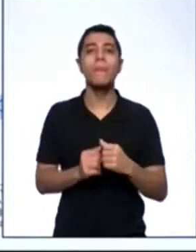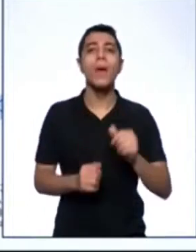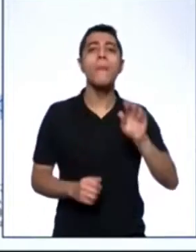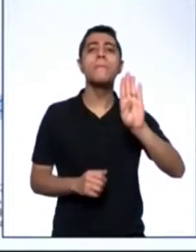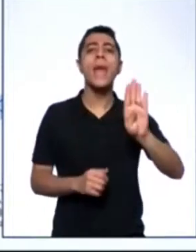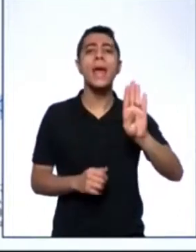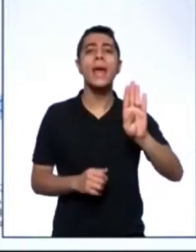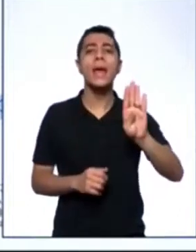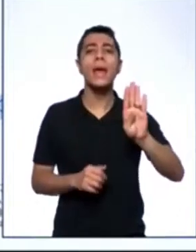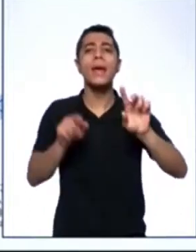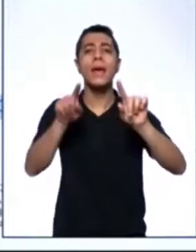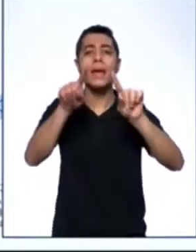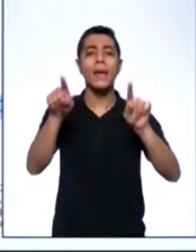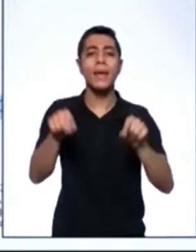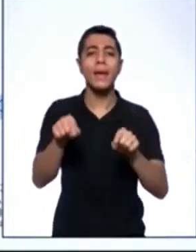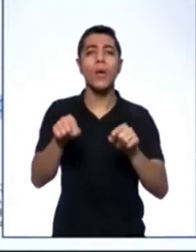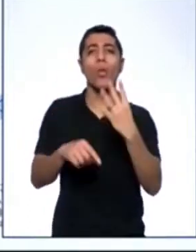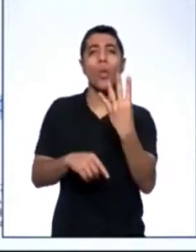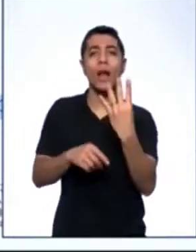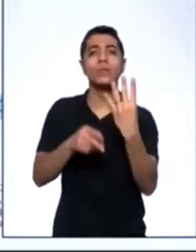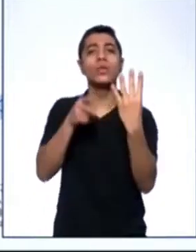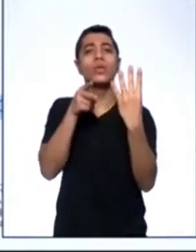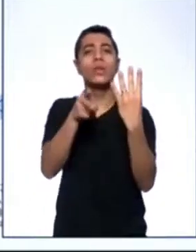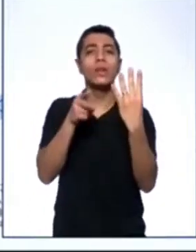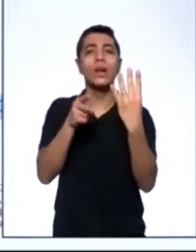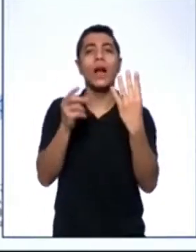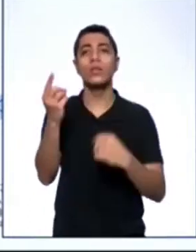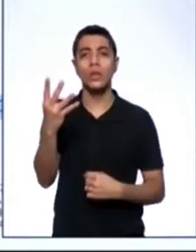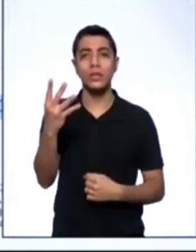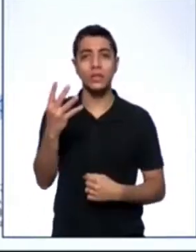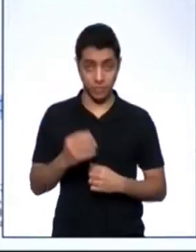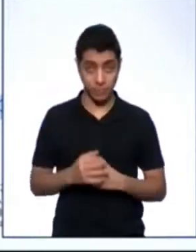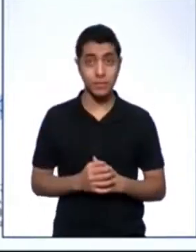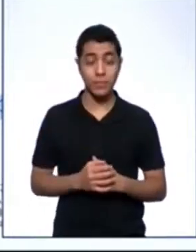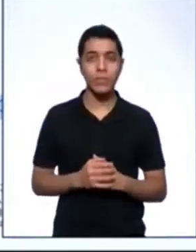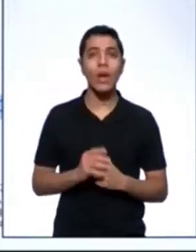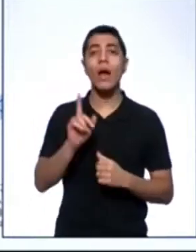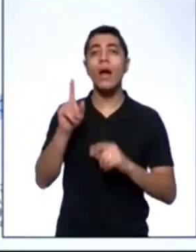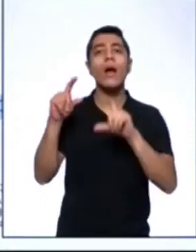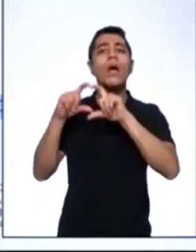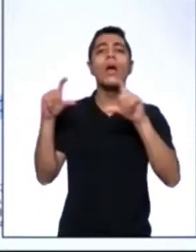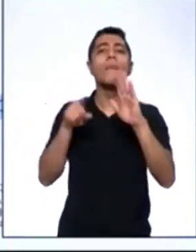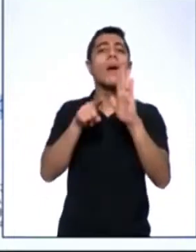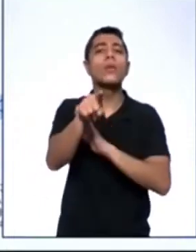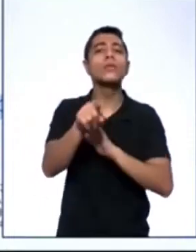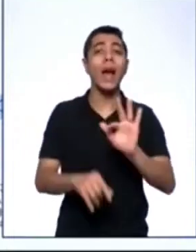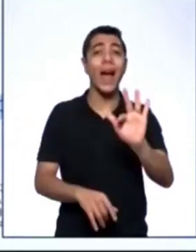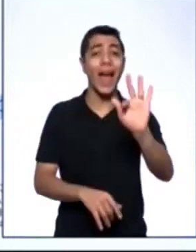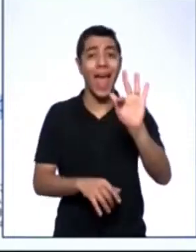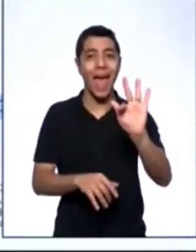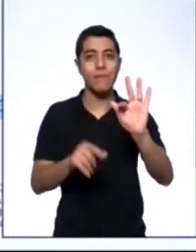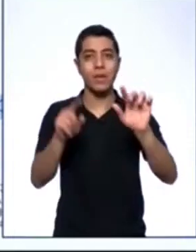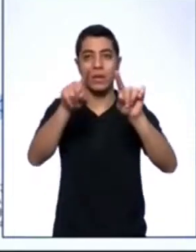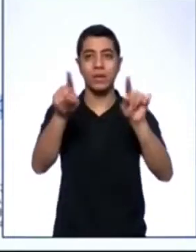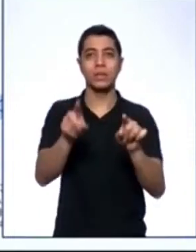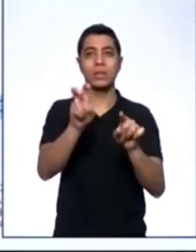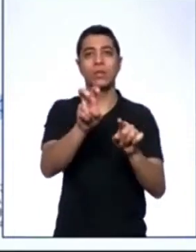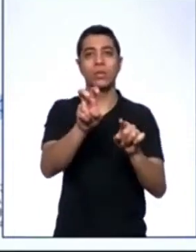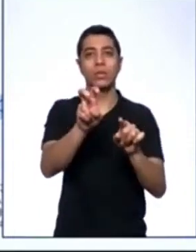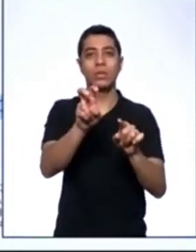então ele quer saber o valor de F de cinco esquece triângulo que eu tinha prometido